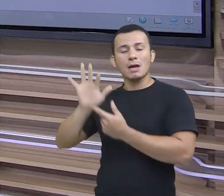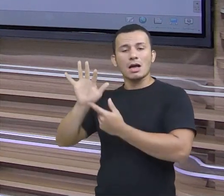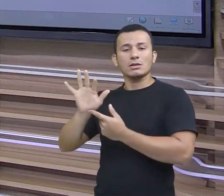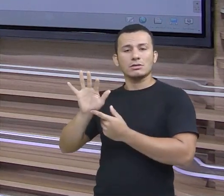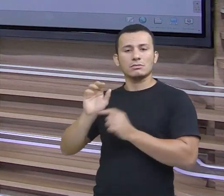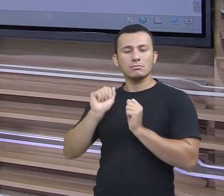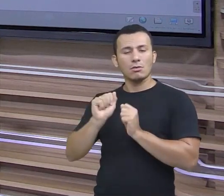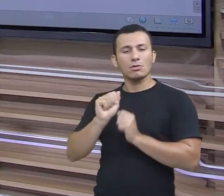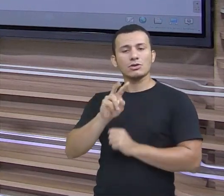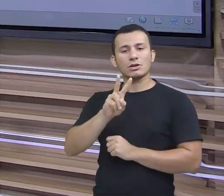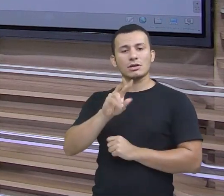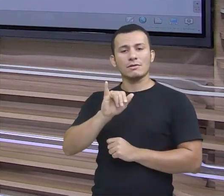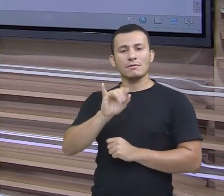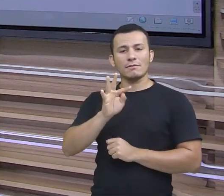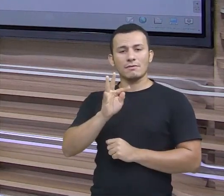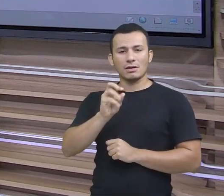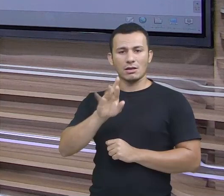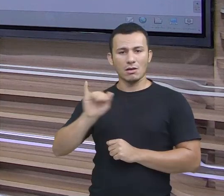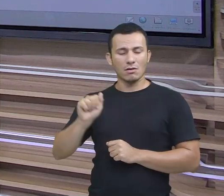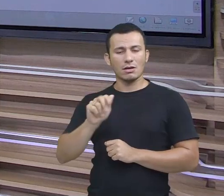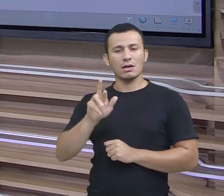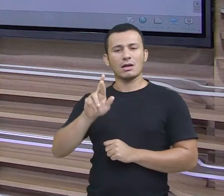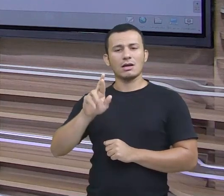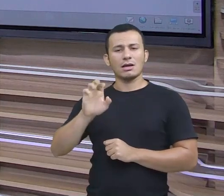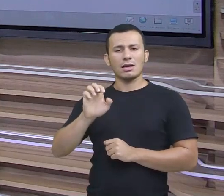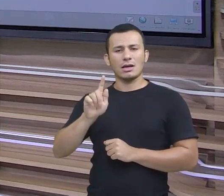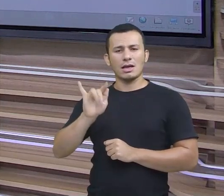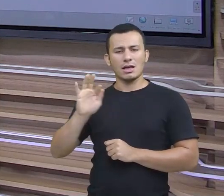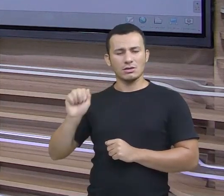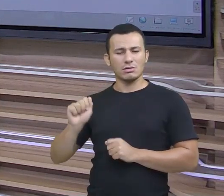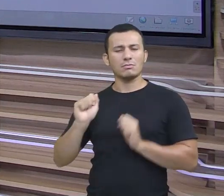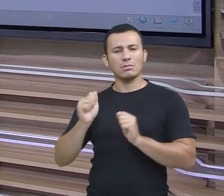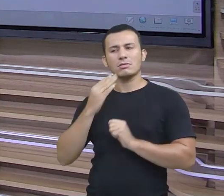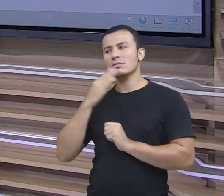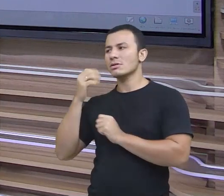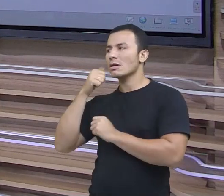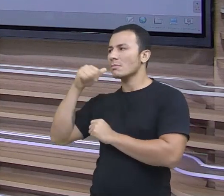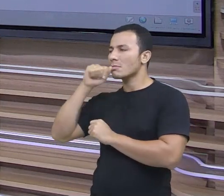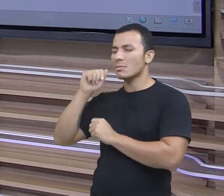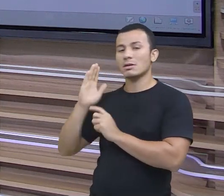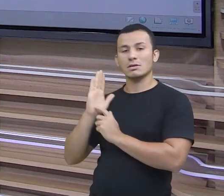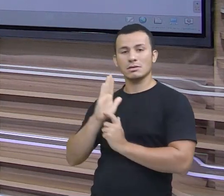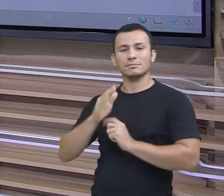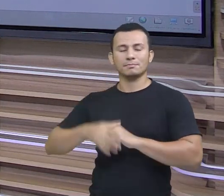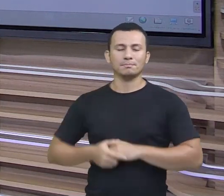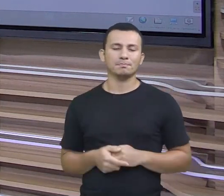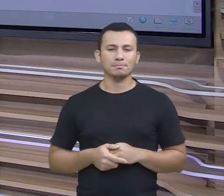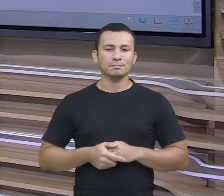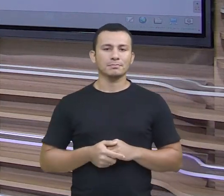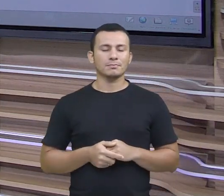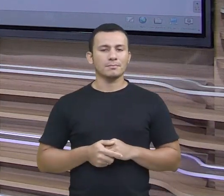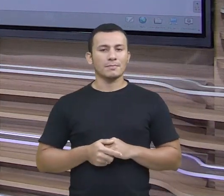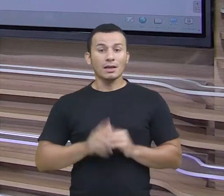melhor. E o que foi que nós vimos na apresentação desses gêneros? Qual foi os gêneros que vocês viram aqui mesmo?